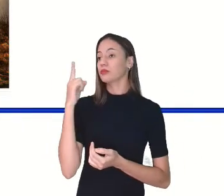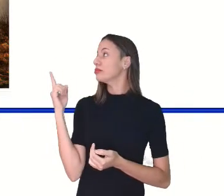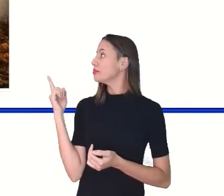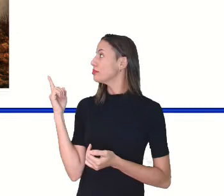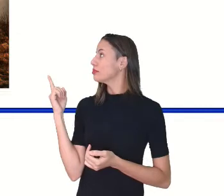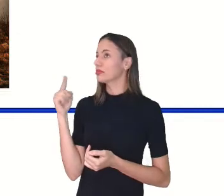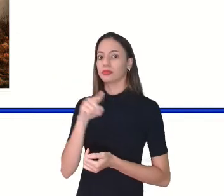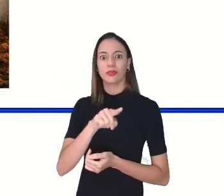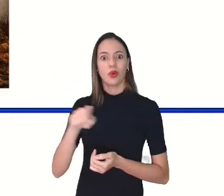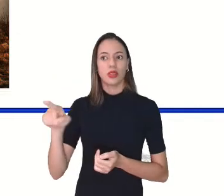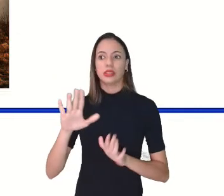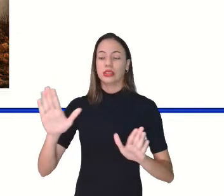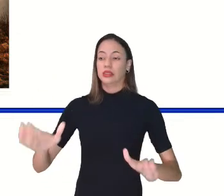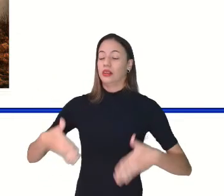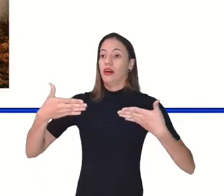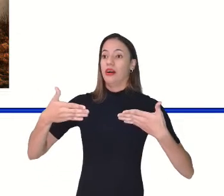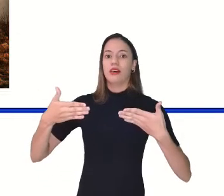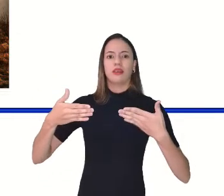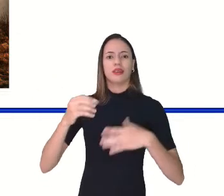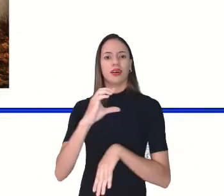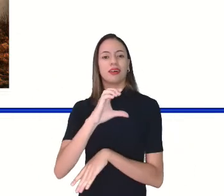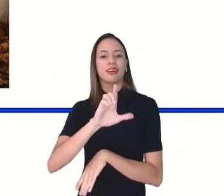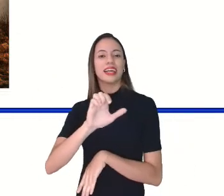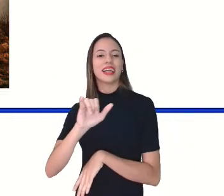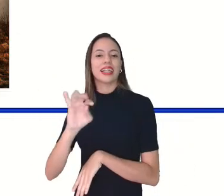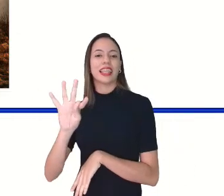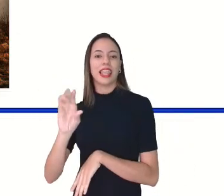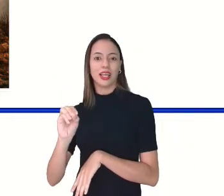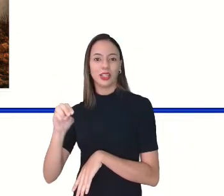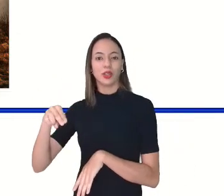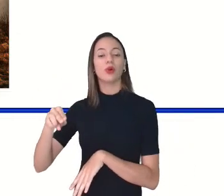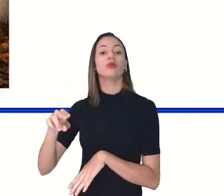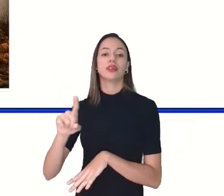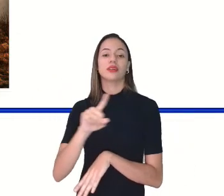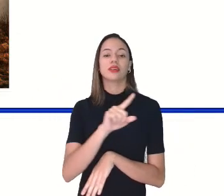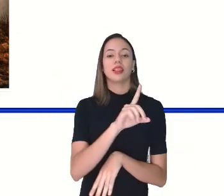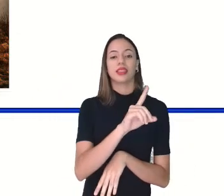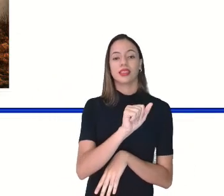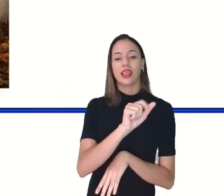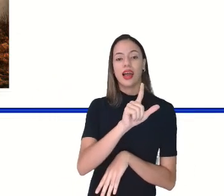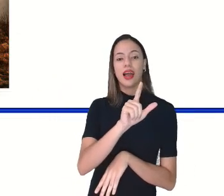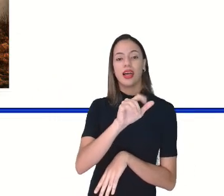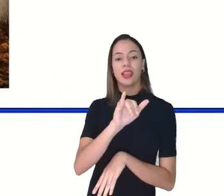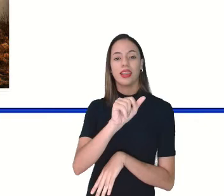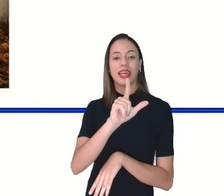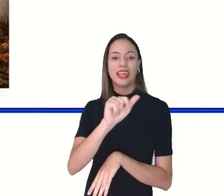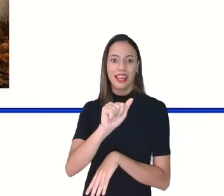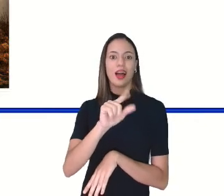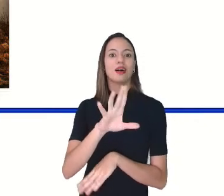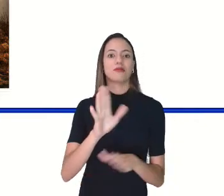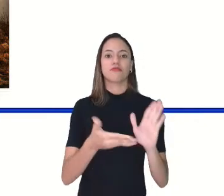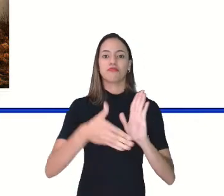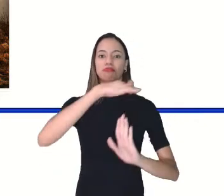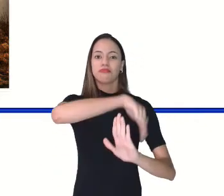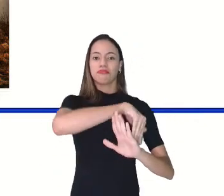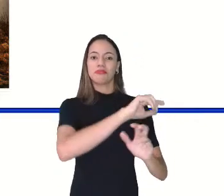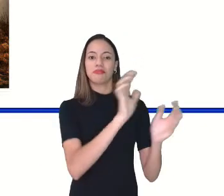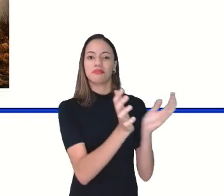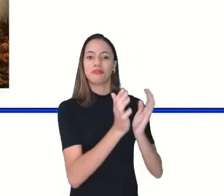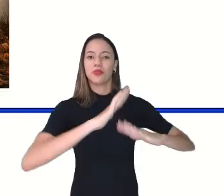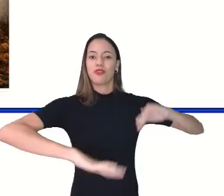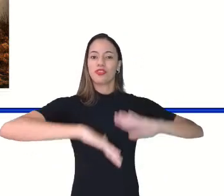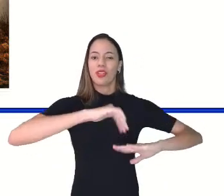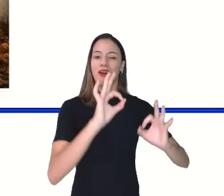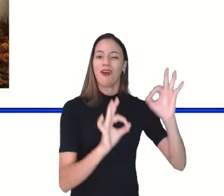vocês não ficarem assustados aí, né? Cleitinho e Dalila estão acompanhando a gente aqui lá no estúdio. No estúdio, lá não, né? Aqui no estúdio, né? Então,